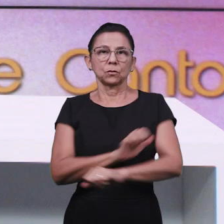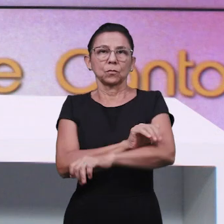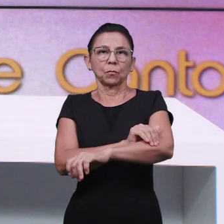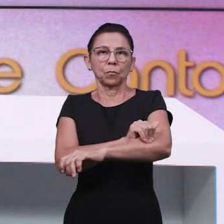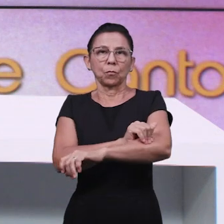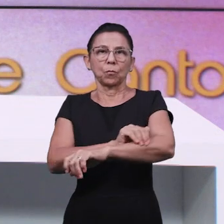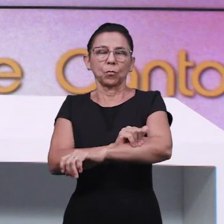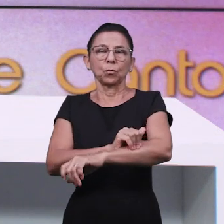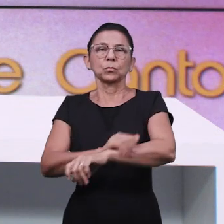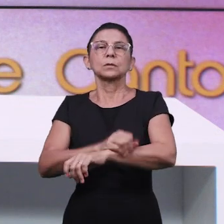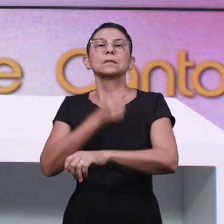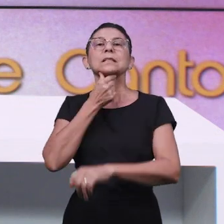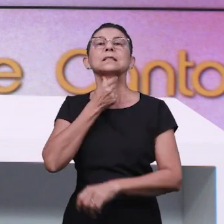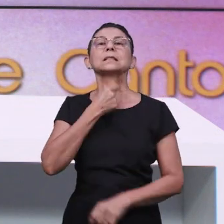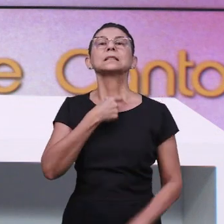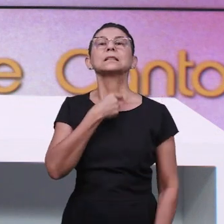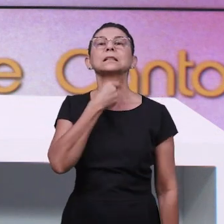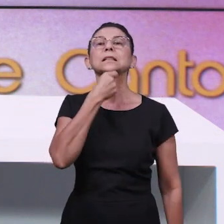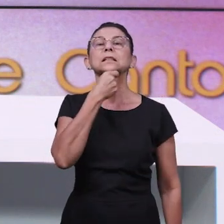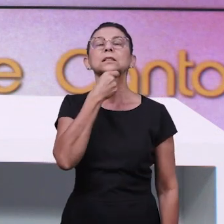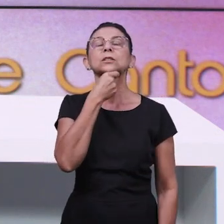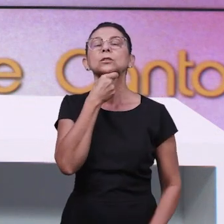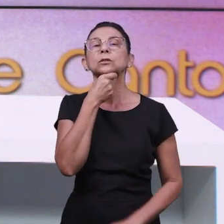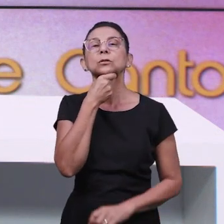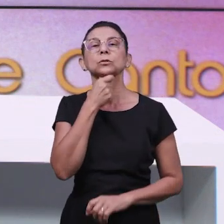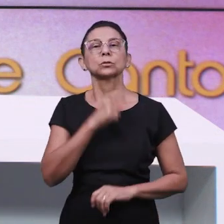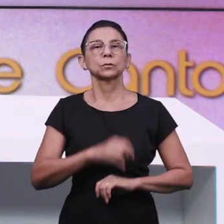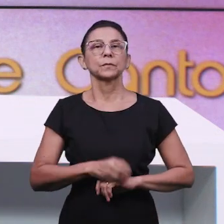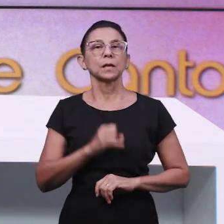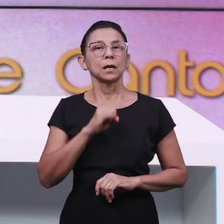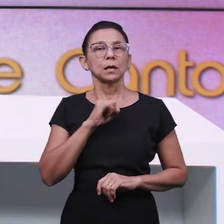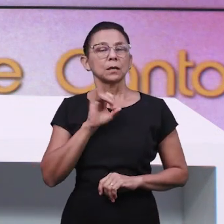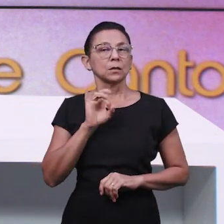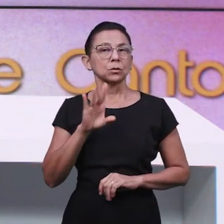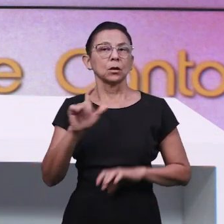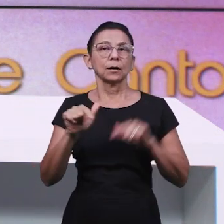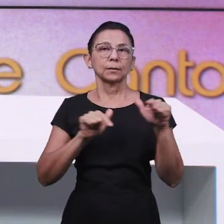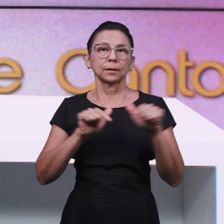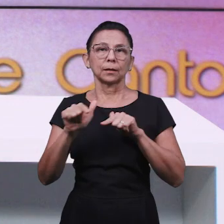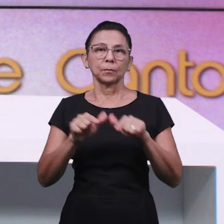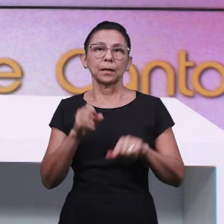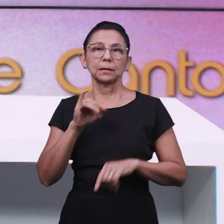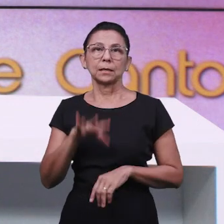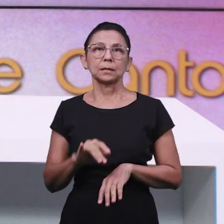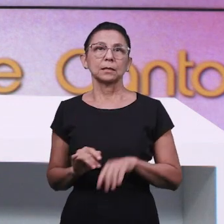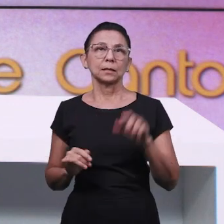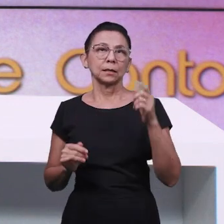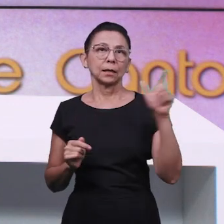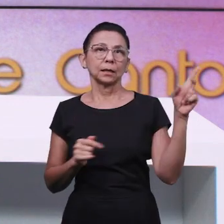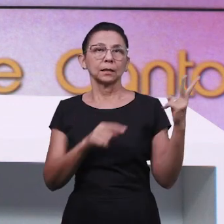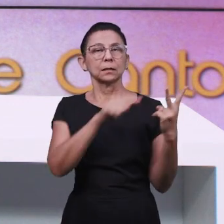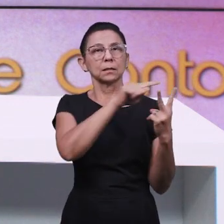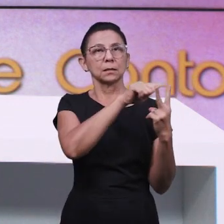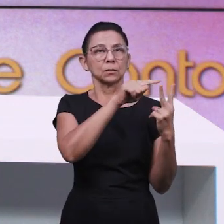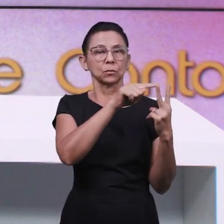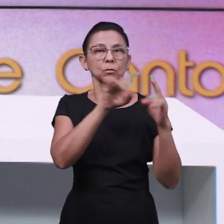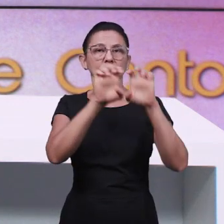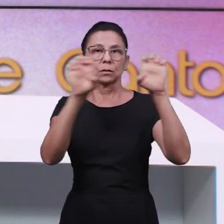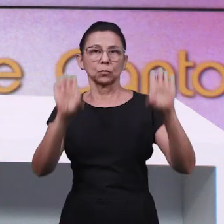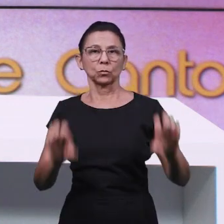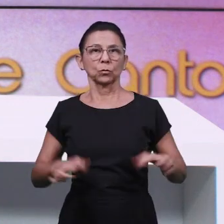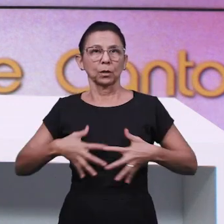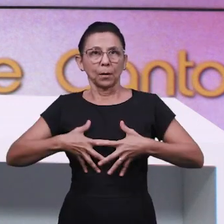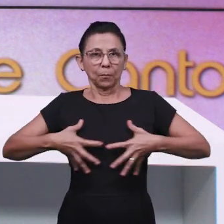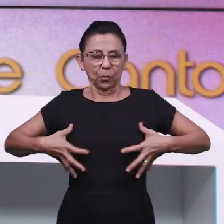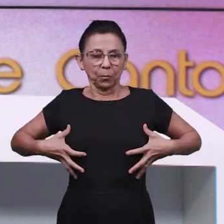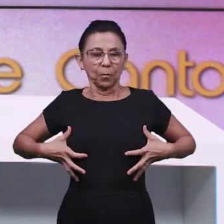músculos laríngeos, eles só vão funcionar se eu tiver aquela estrutura ali funcionando também